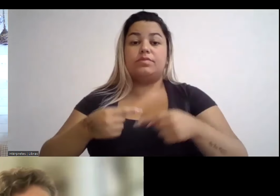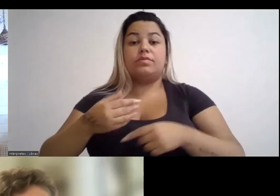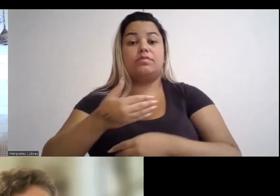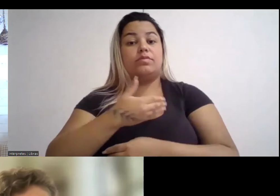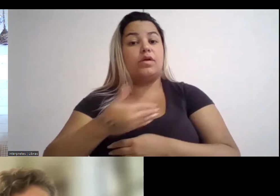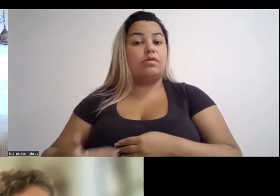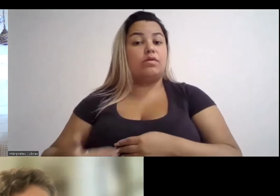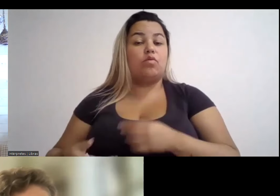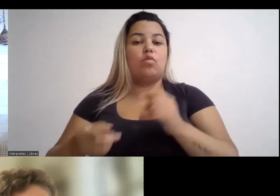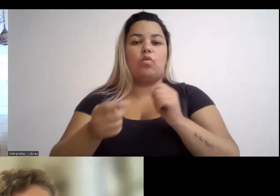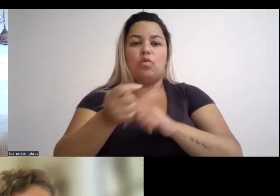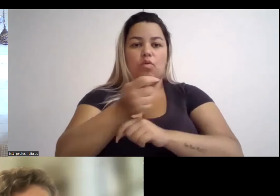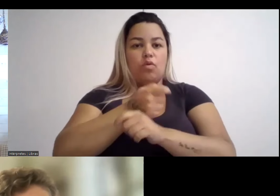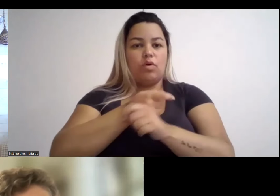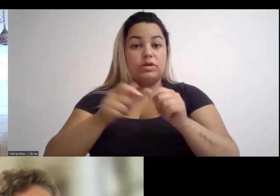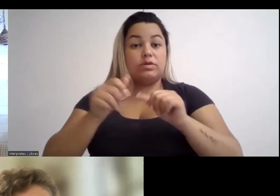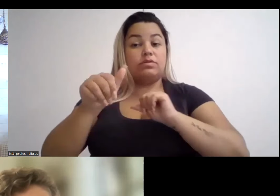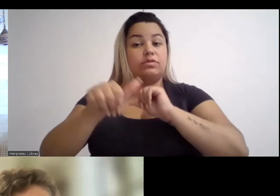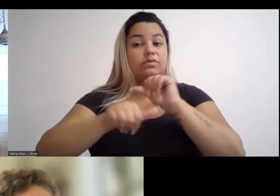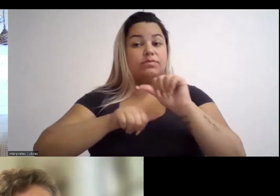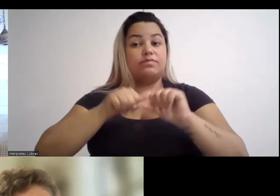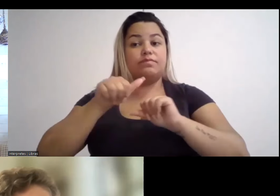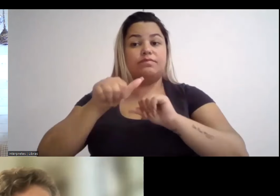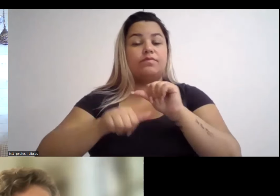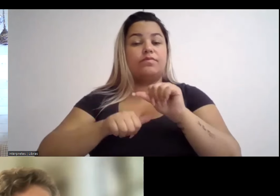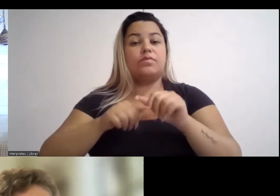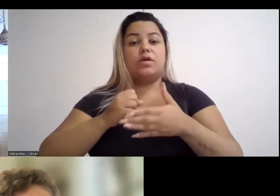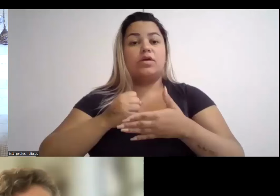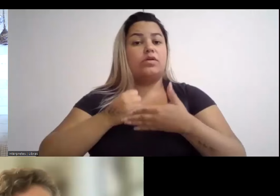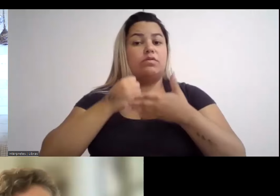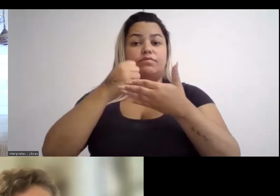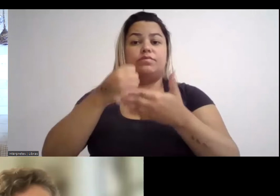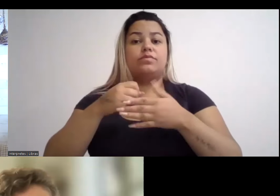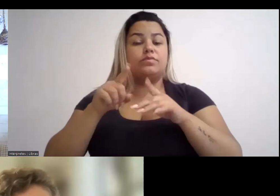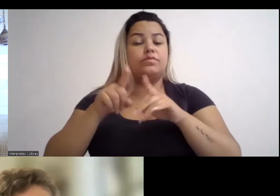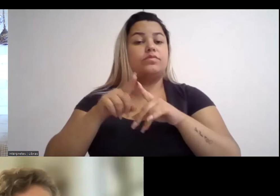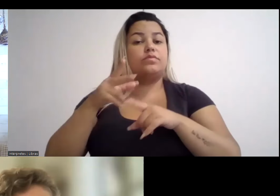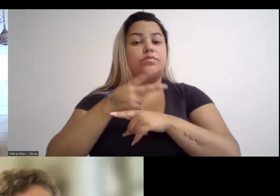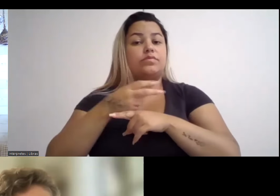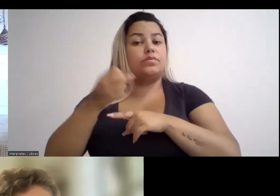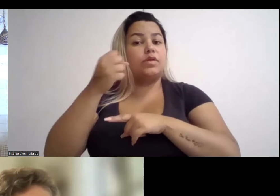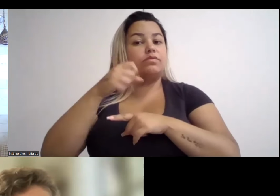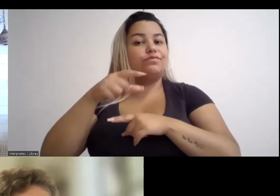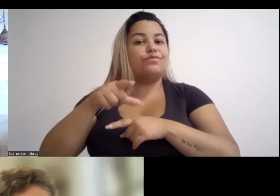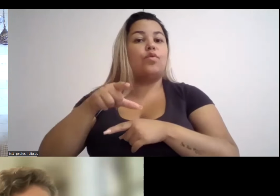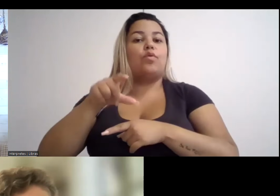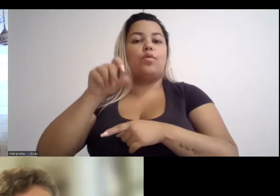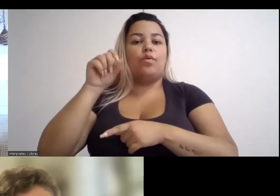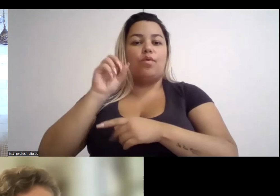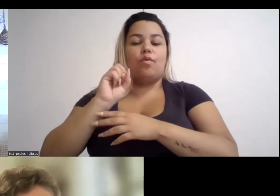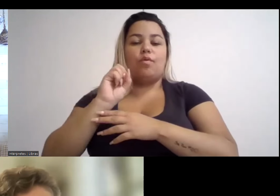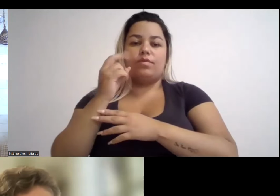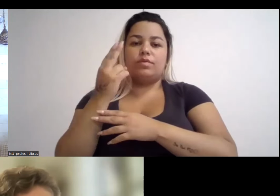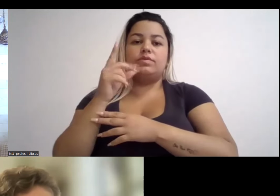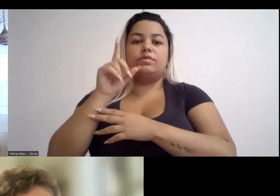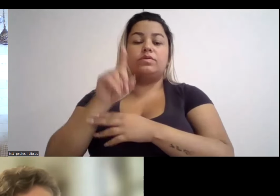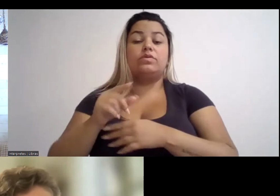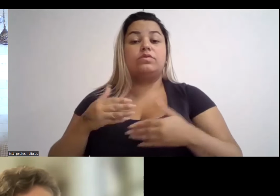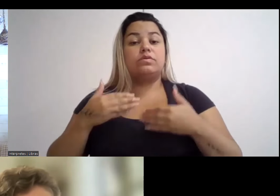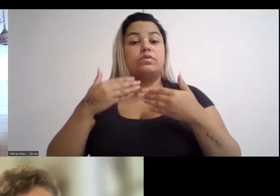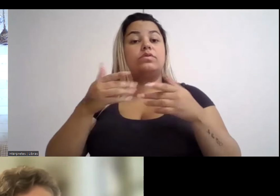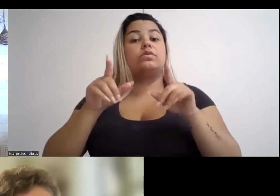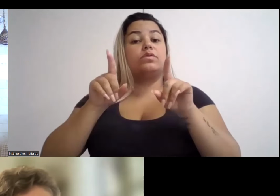e inovadora é aquela que não contribui para escolher vencedores. Ou seja, é aquela que enfrenta as assimetrias